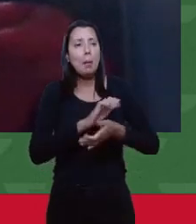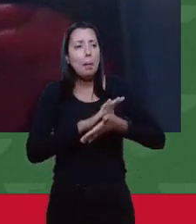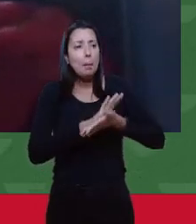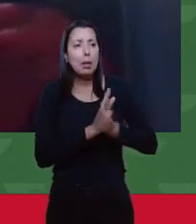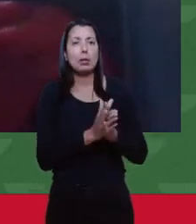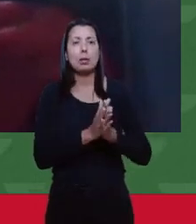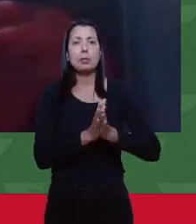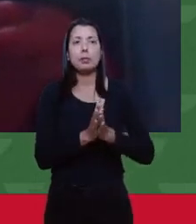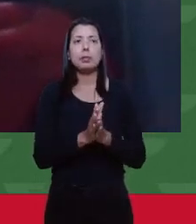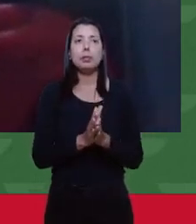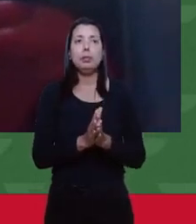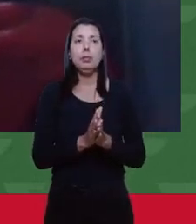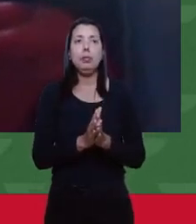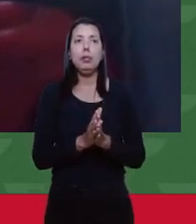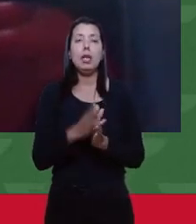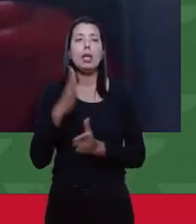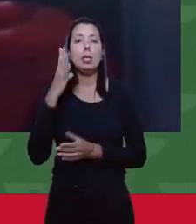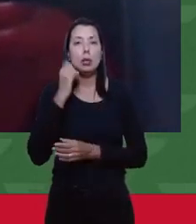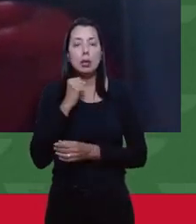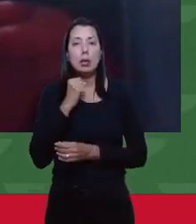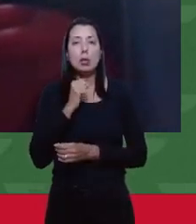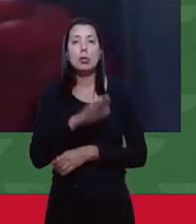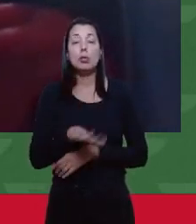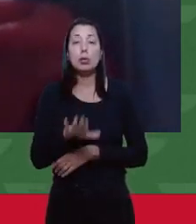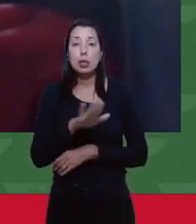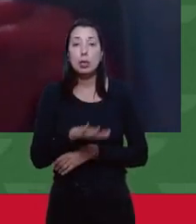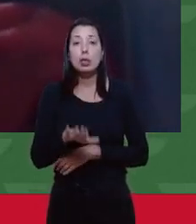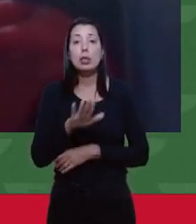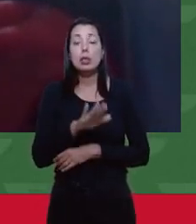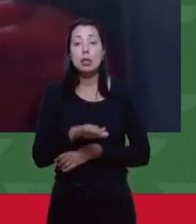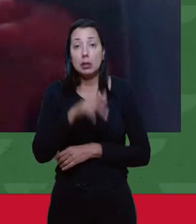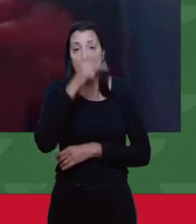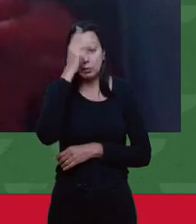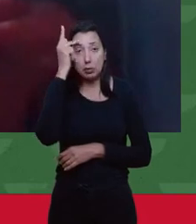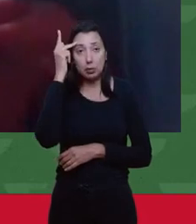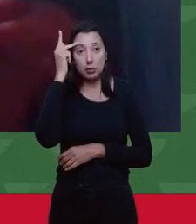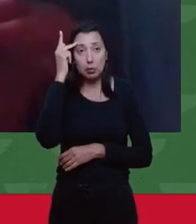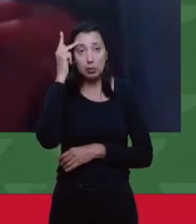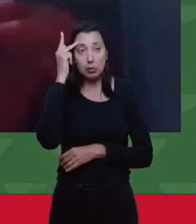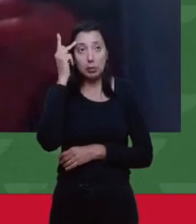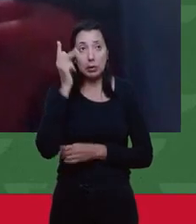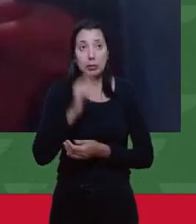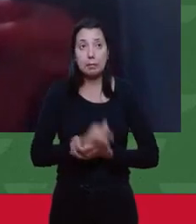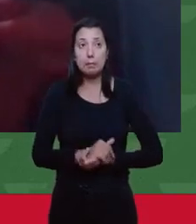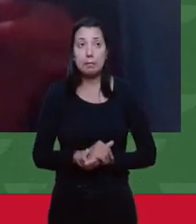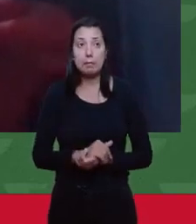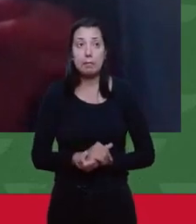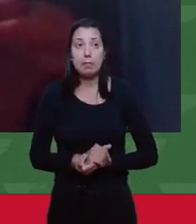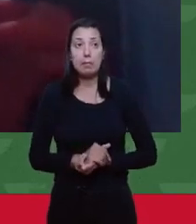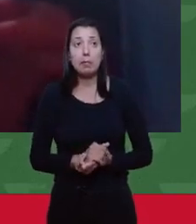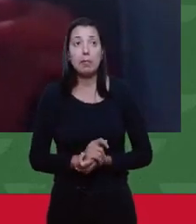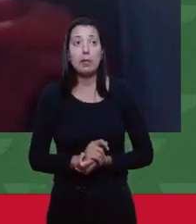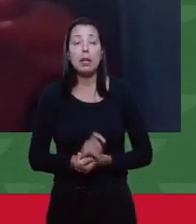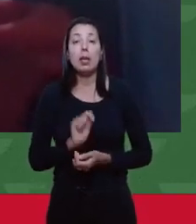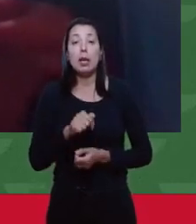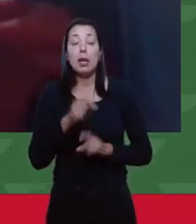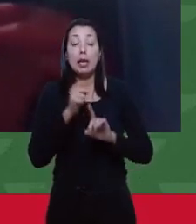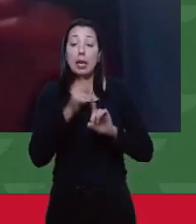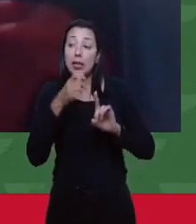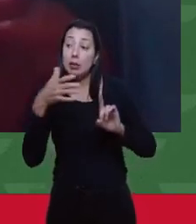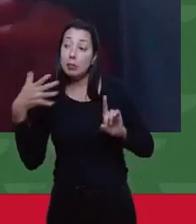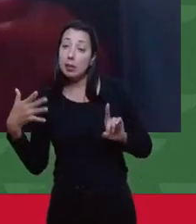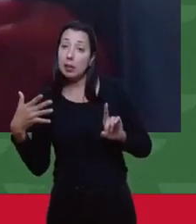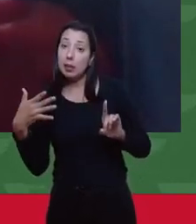preconceito da adoção de crianças por pessoas que são